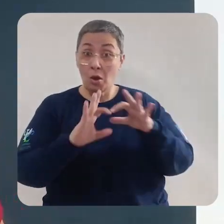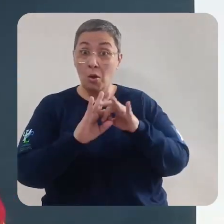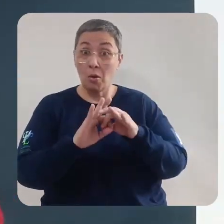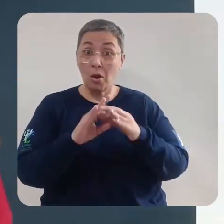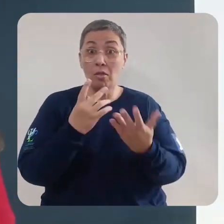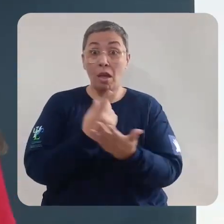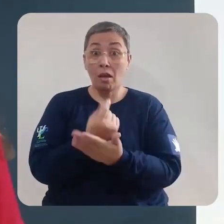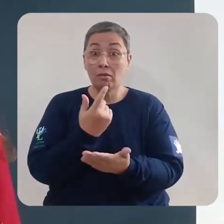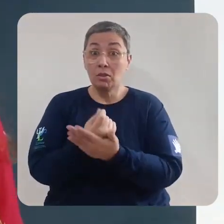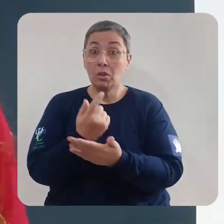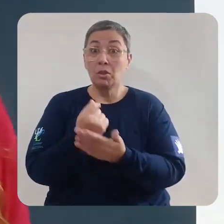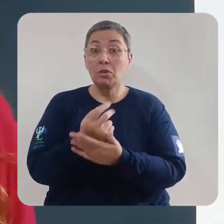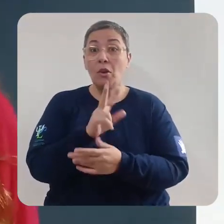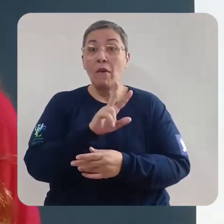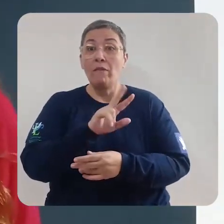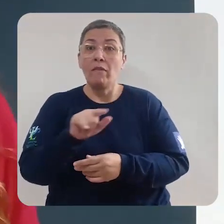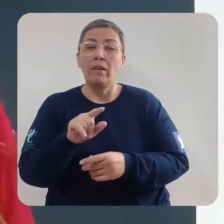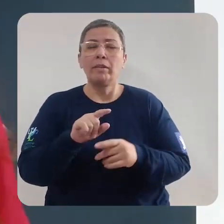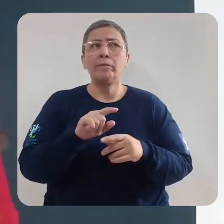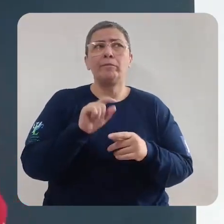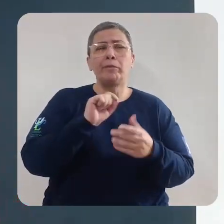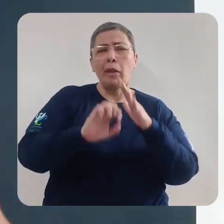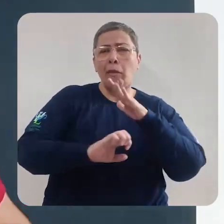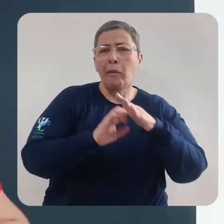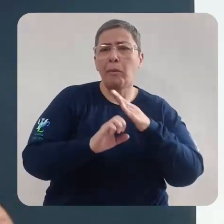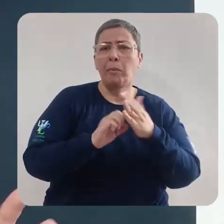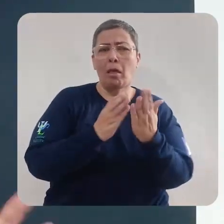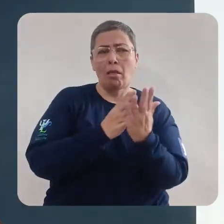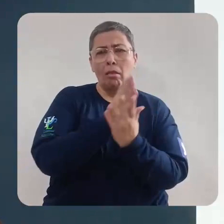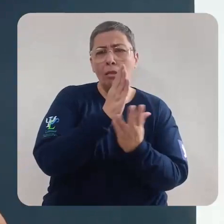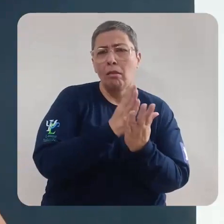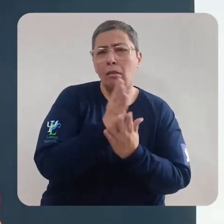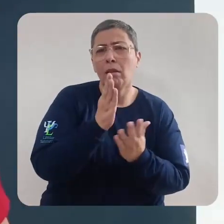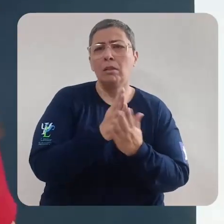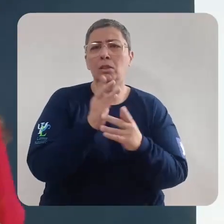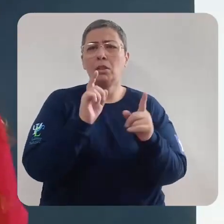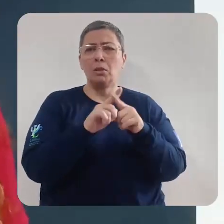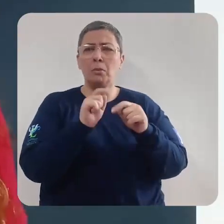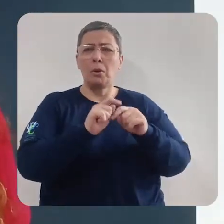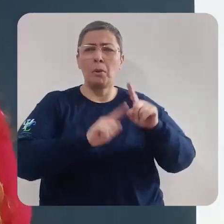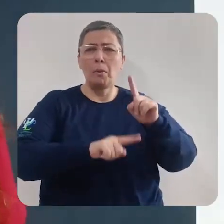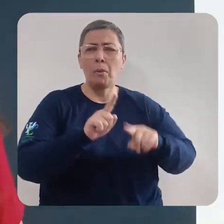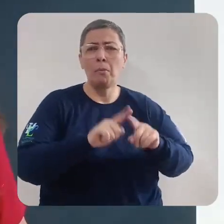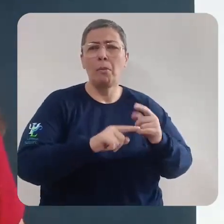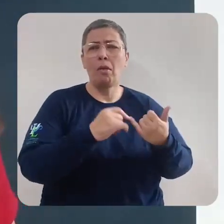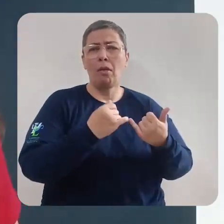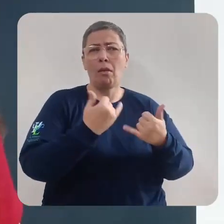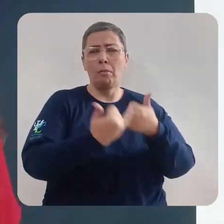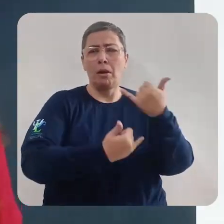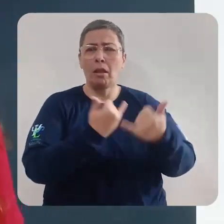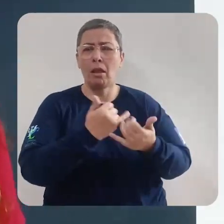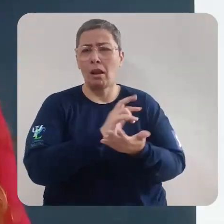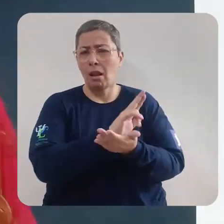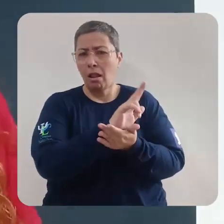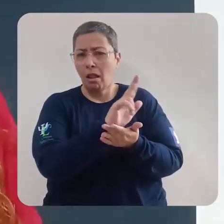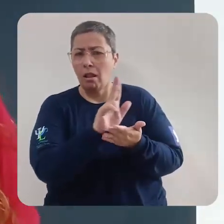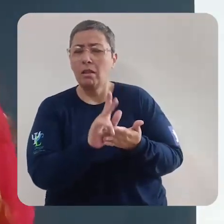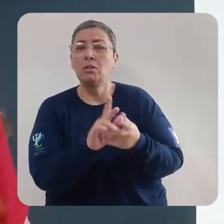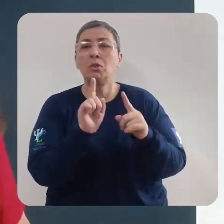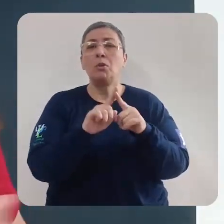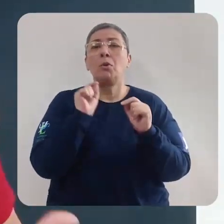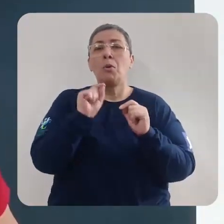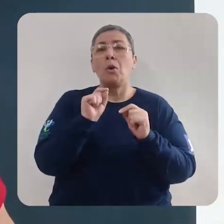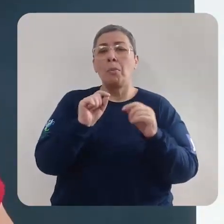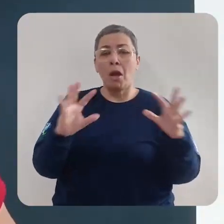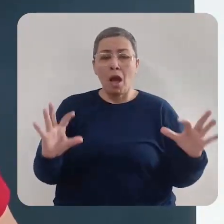Dia da Criança relacionado ao consumismo, que é quando várias empresas de segmentos de produção de